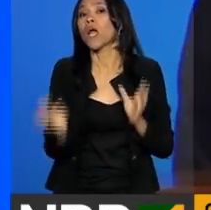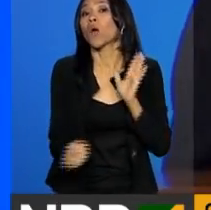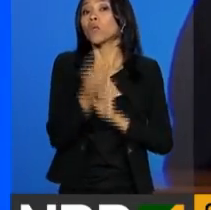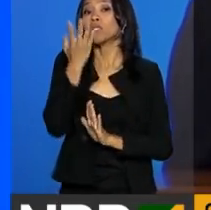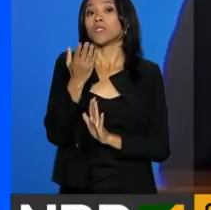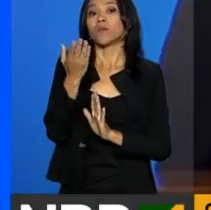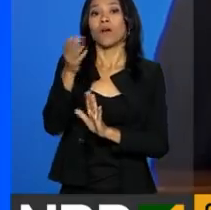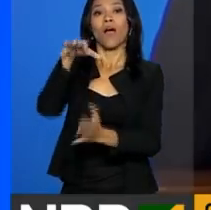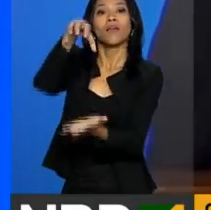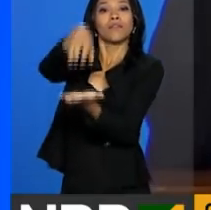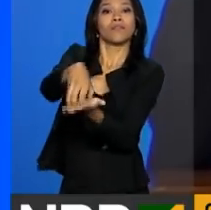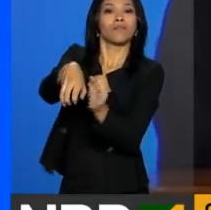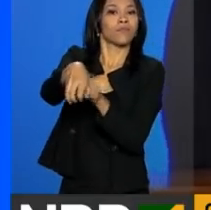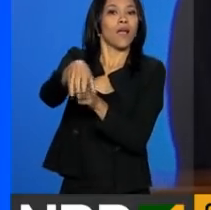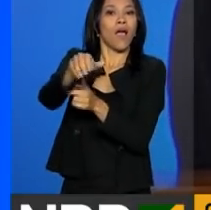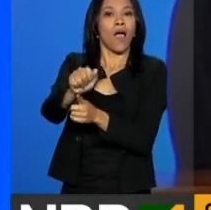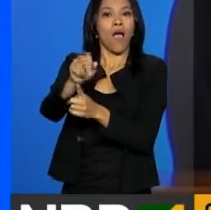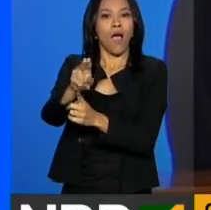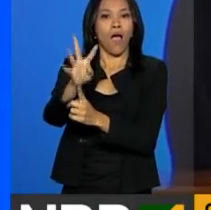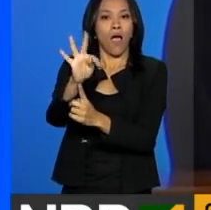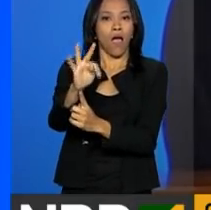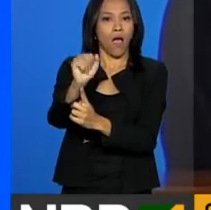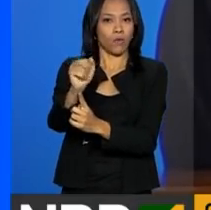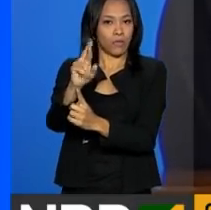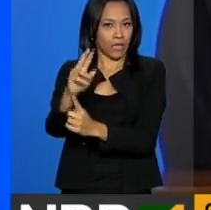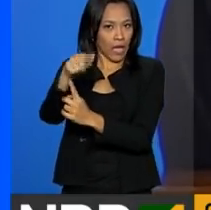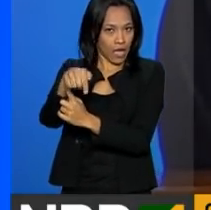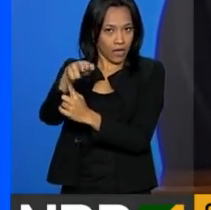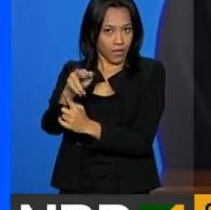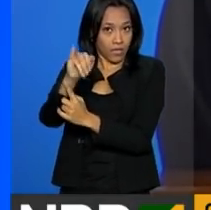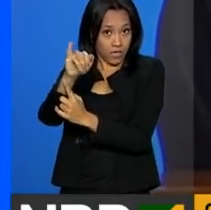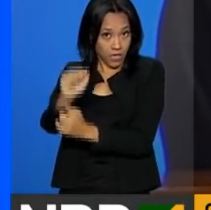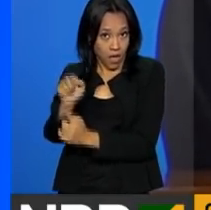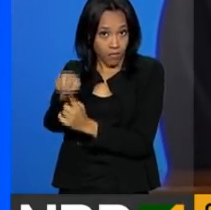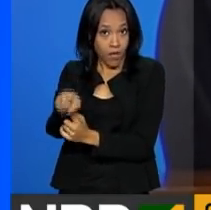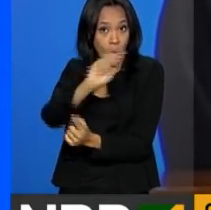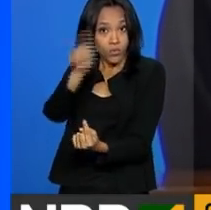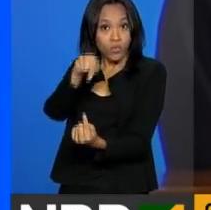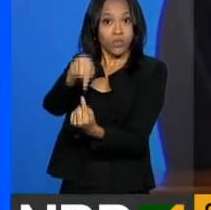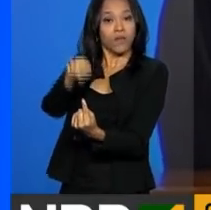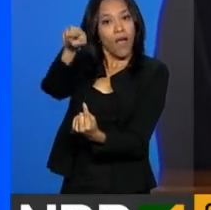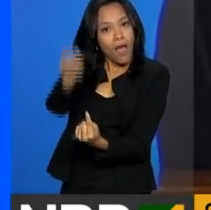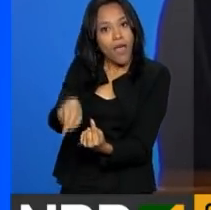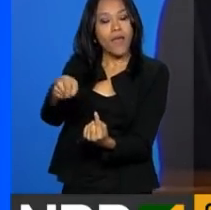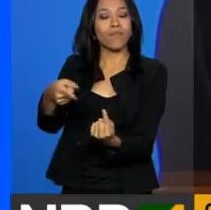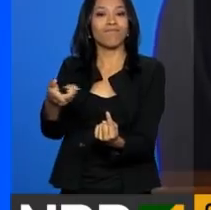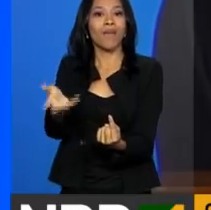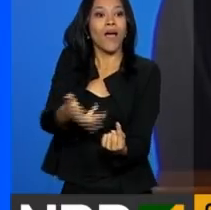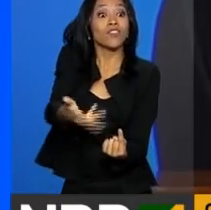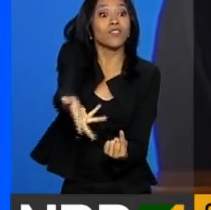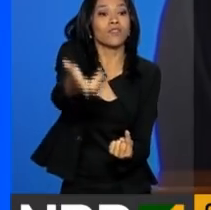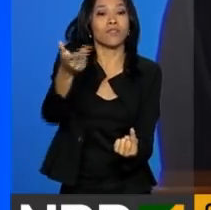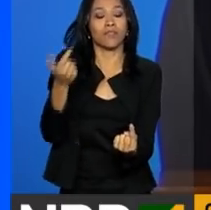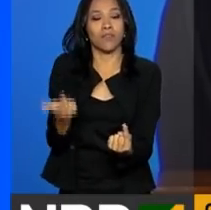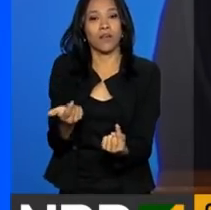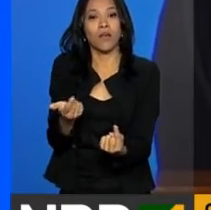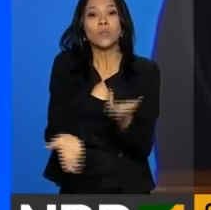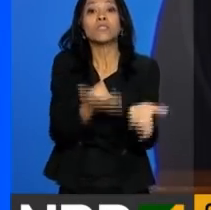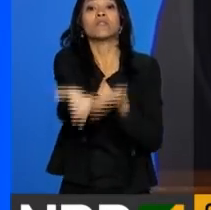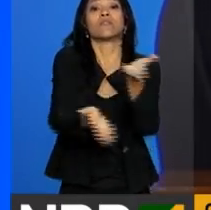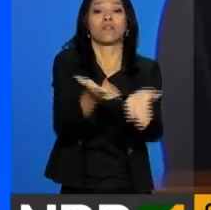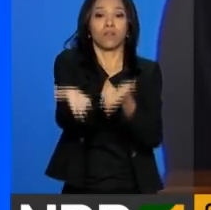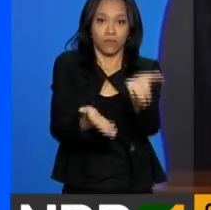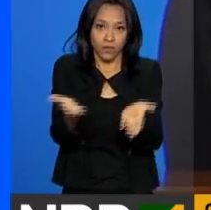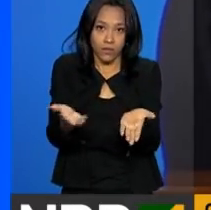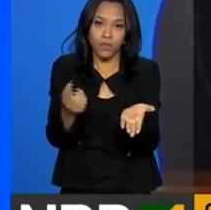chamadas autarquias né as autarquias visavam o visaram agilizar a prestação do serviço público